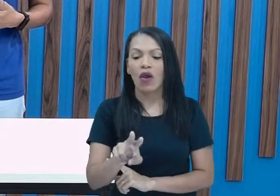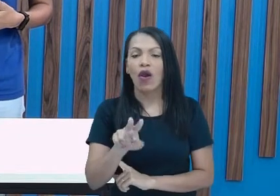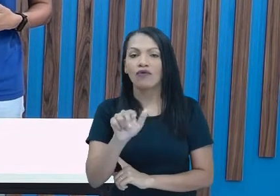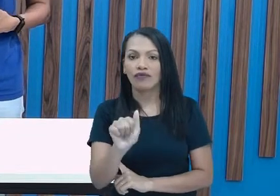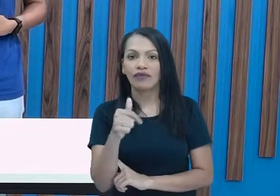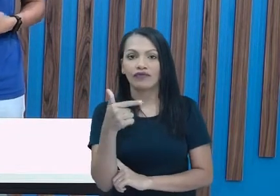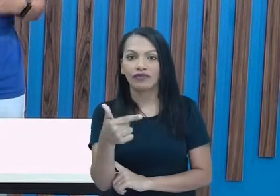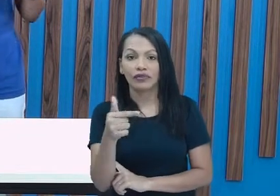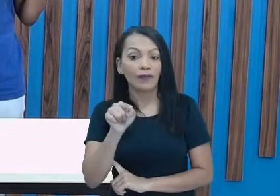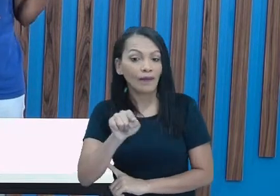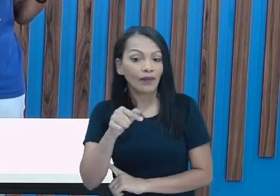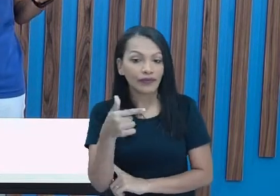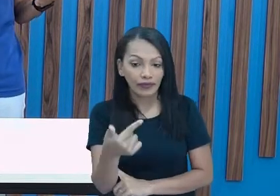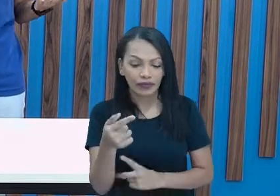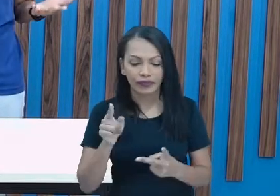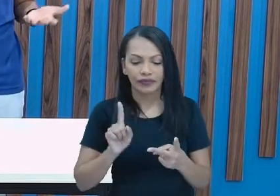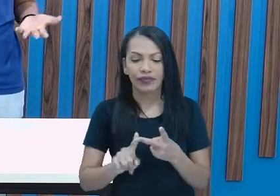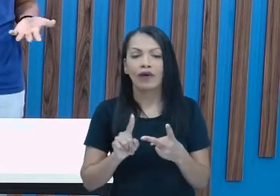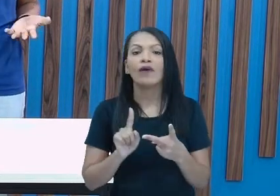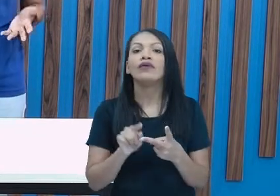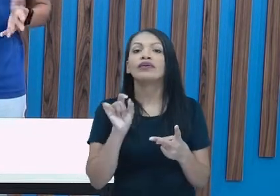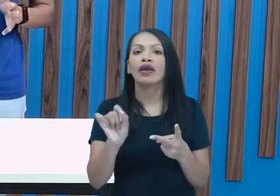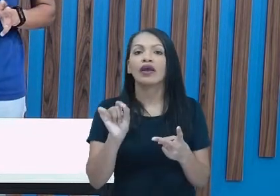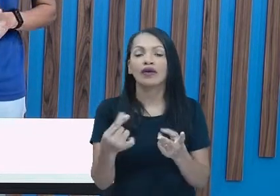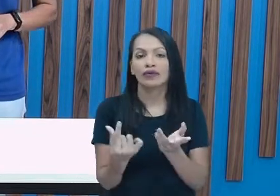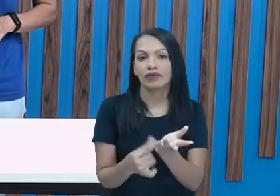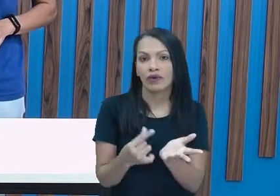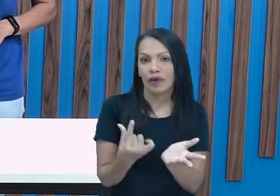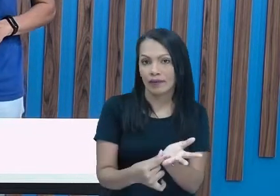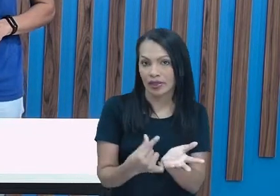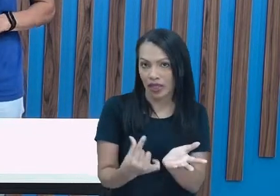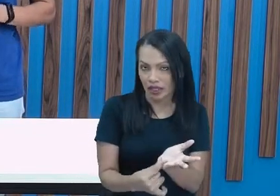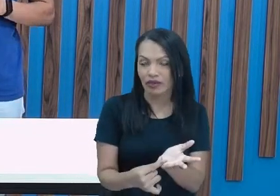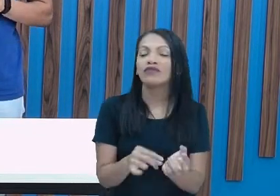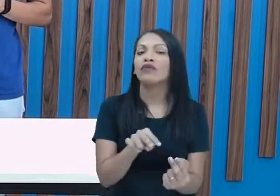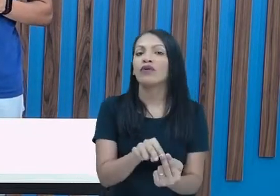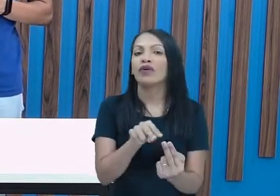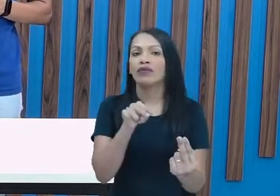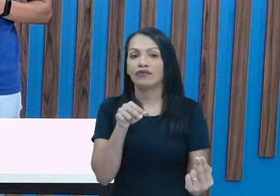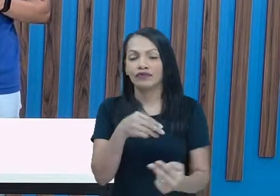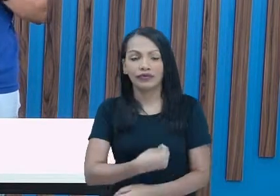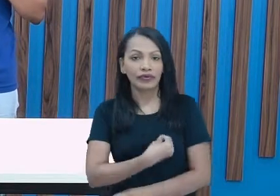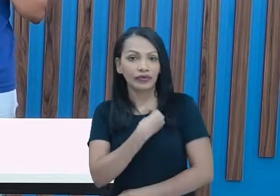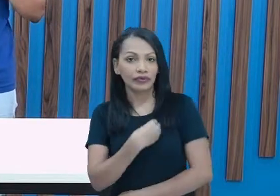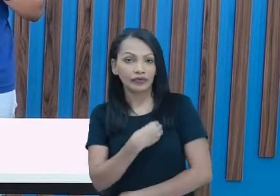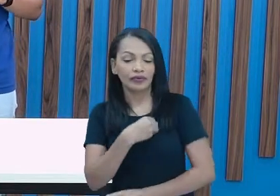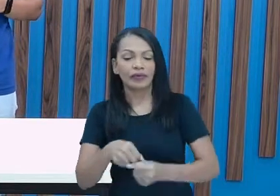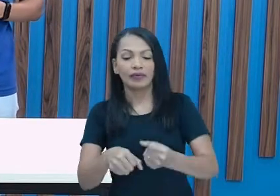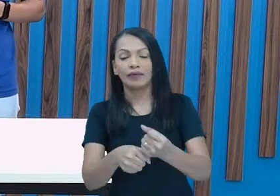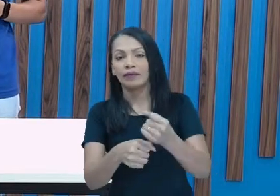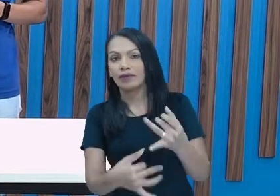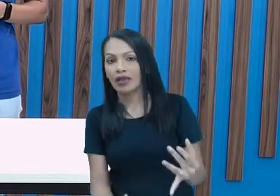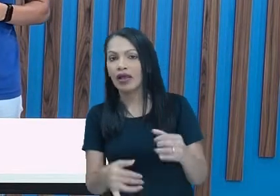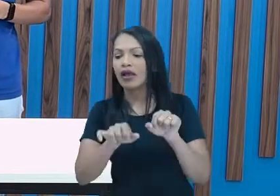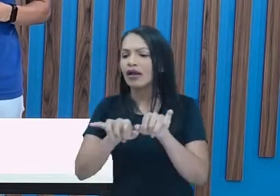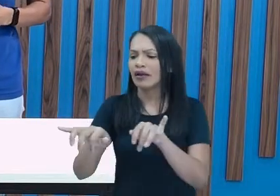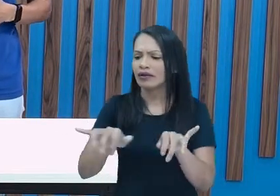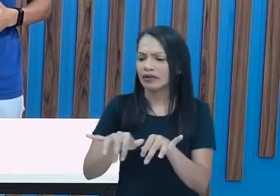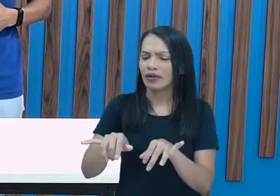é através do chat, que é onde a professora Iris está. Mas para isso, você precisa baixar